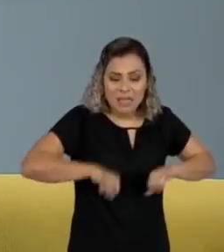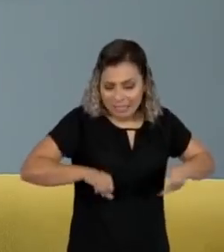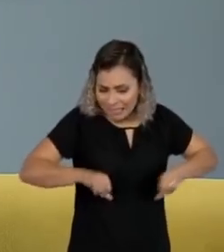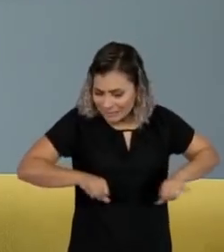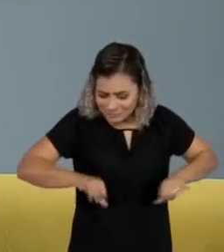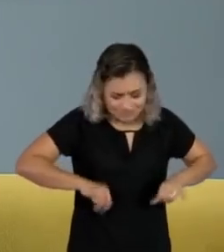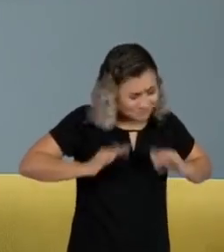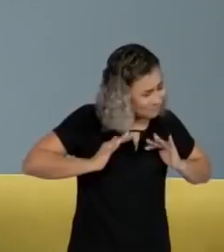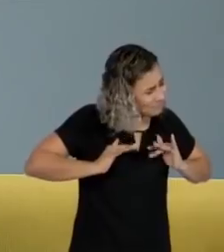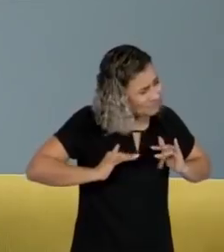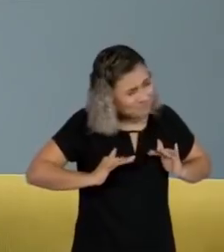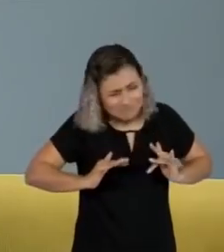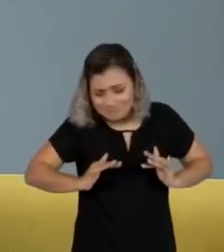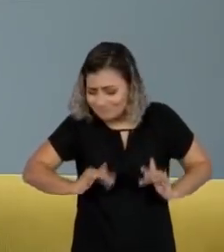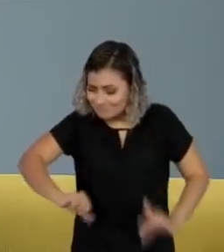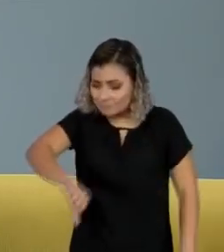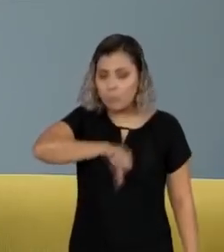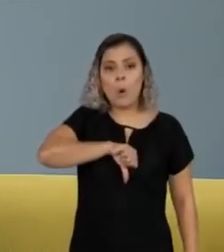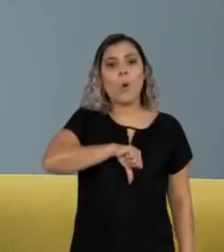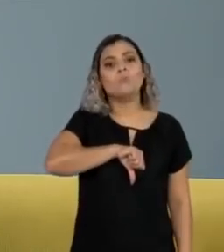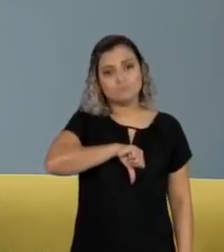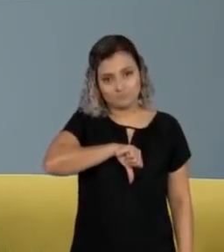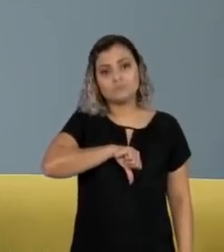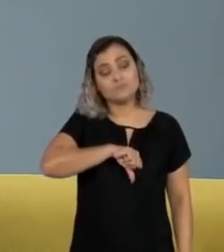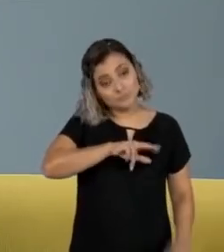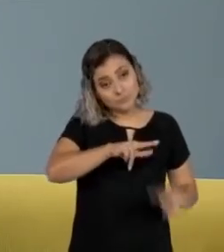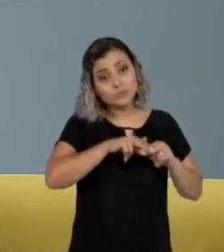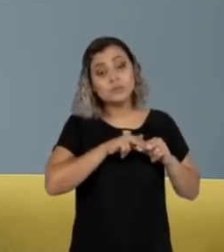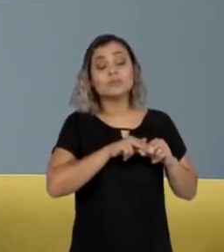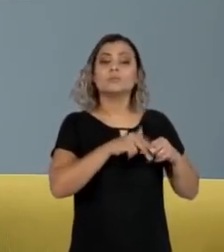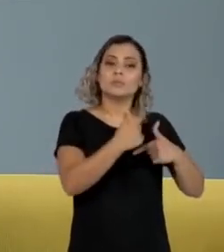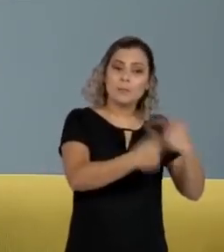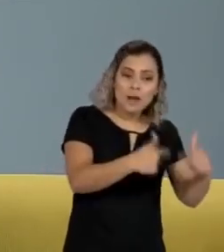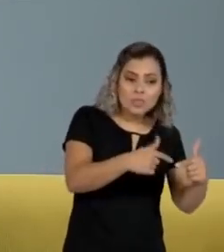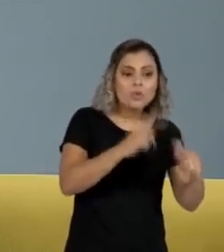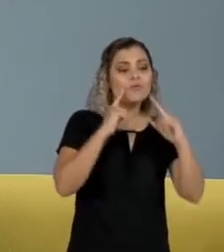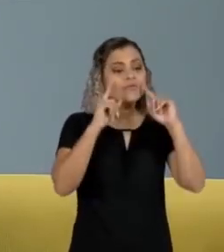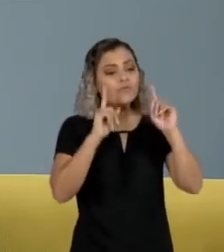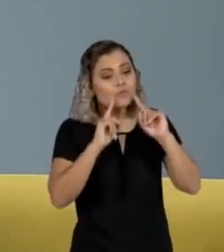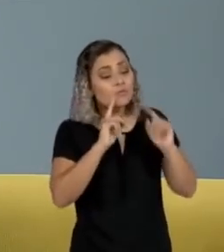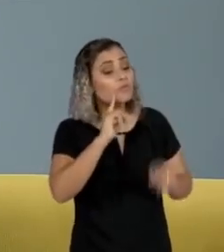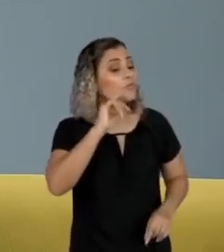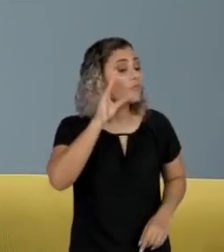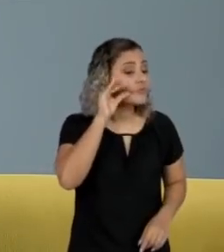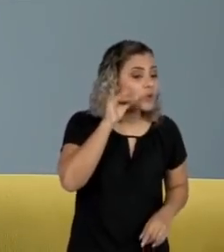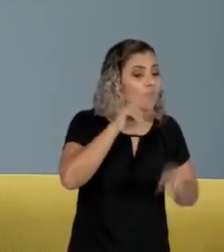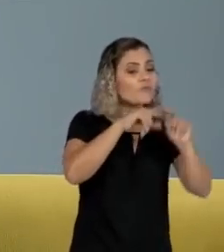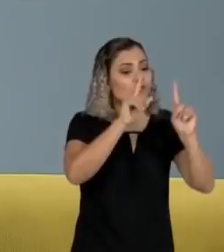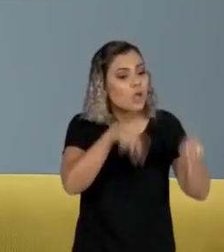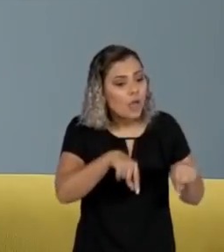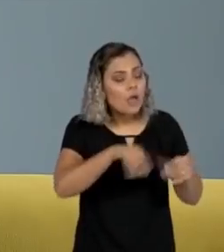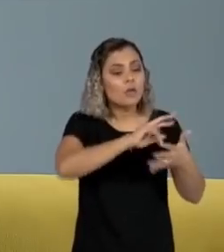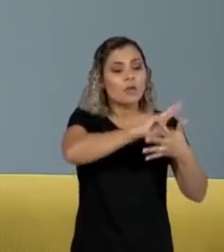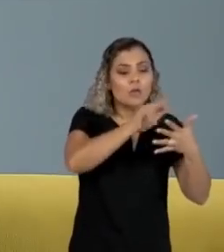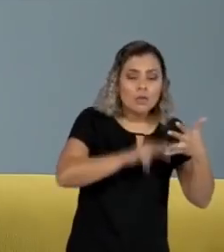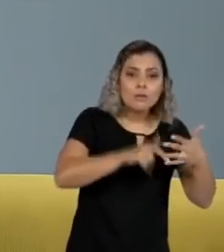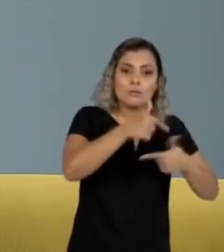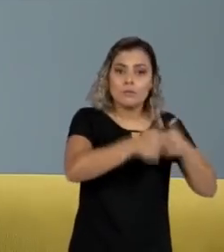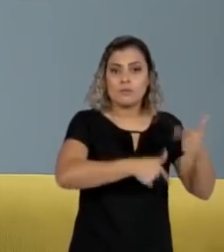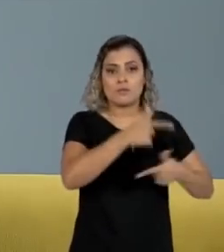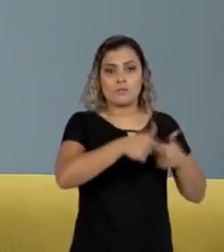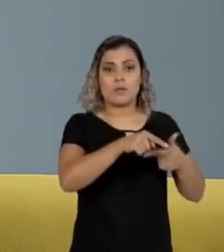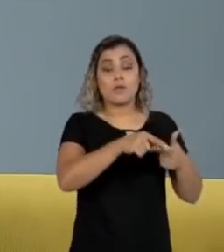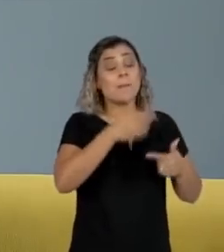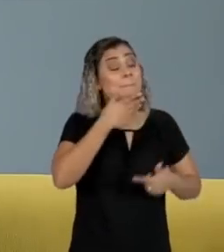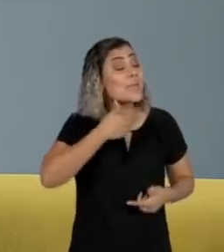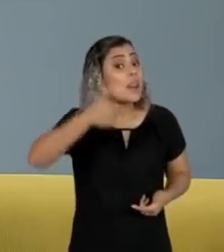se estabeleça nesse meio, né, entre colaboradores, trabalhadores, funcionários, profissionais. E me parece que a